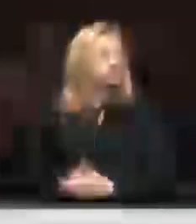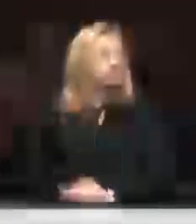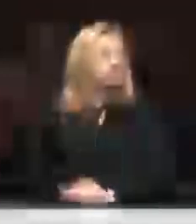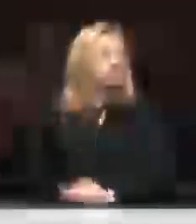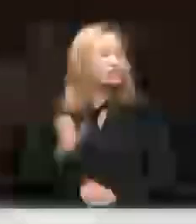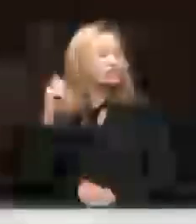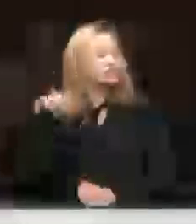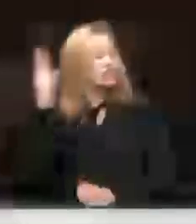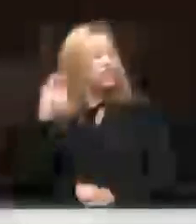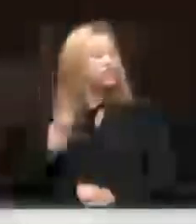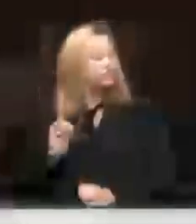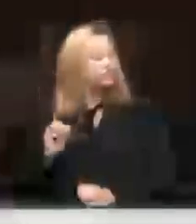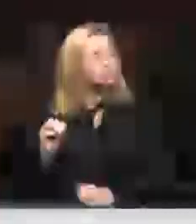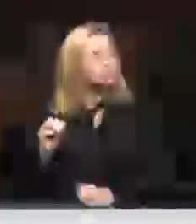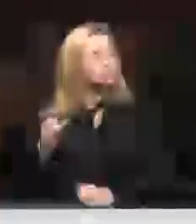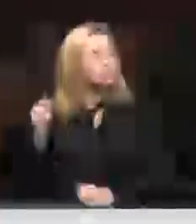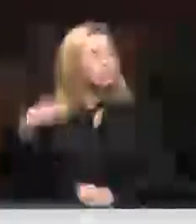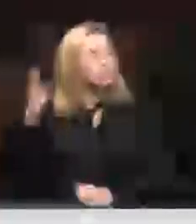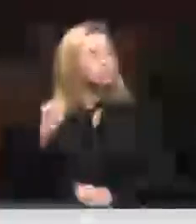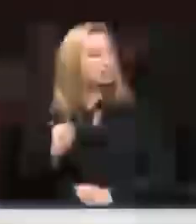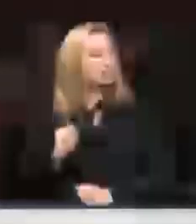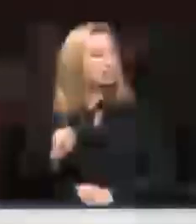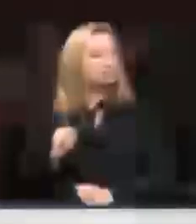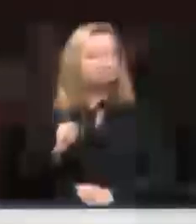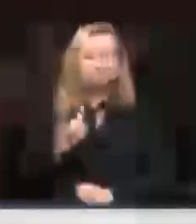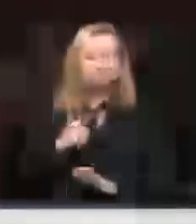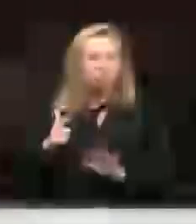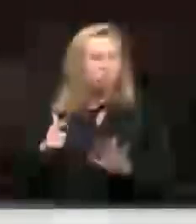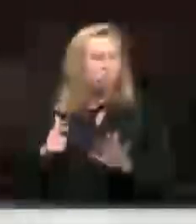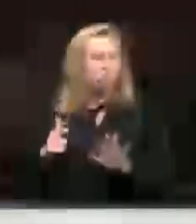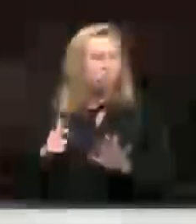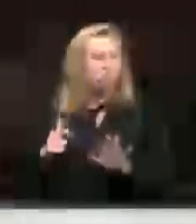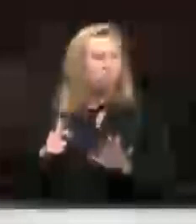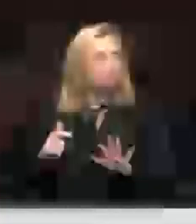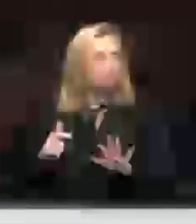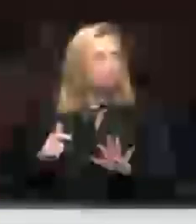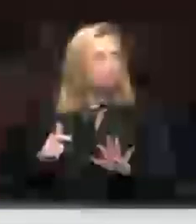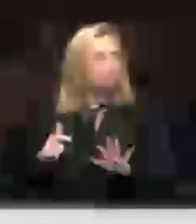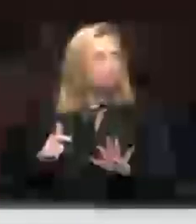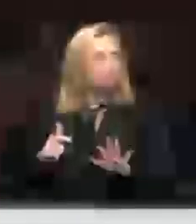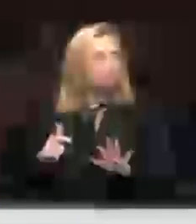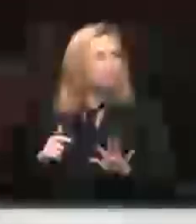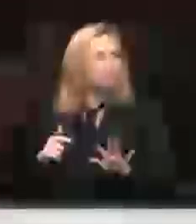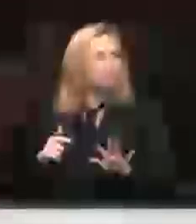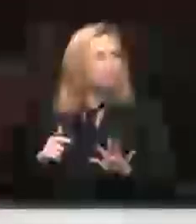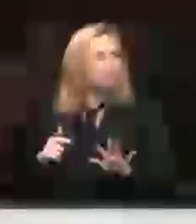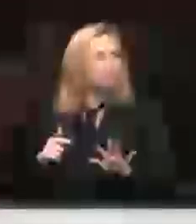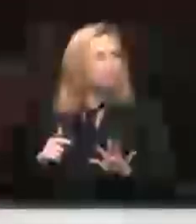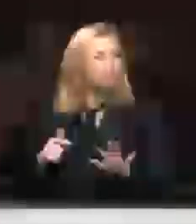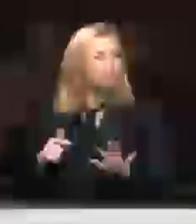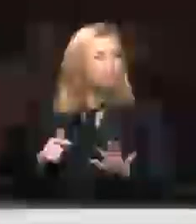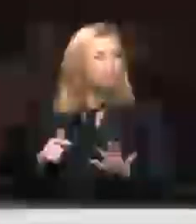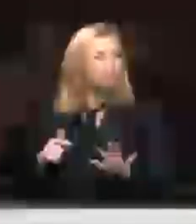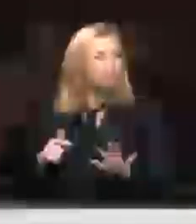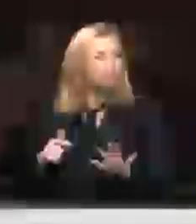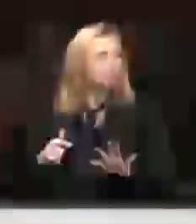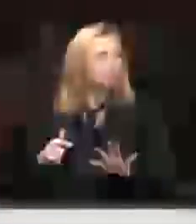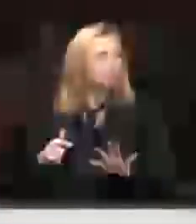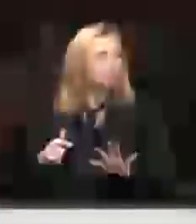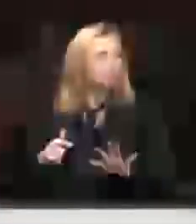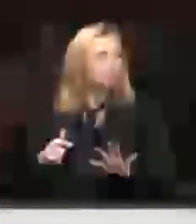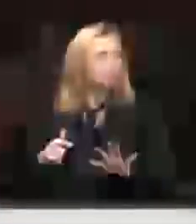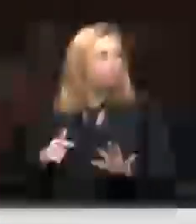Eduardo Paes não tem, deputado Eliomar, independente da divergência que possam ter com ele, presidente, não tem